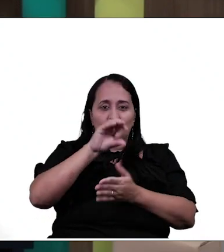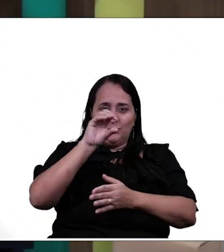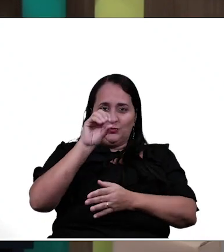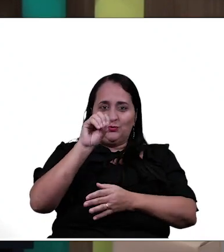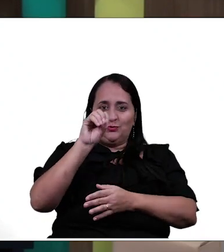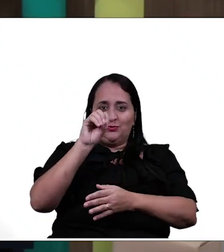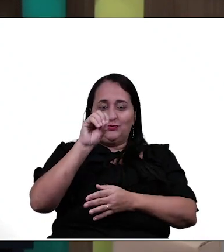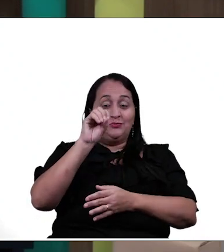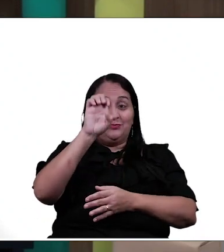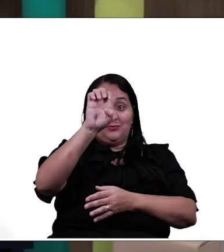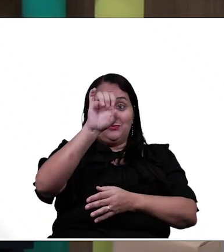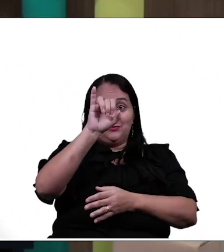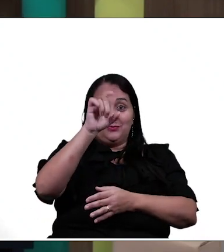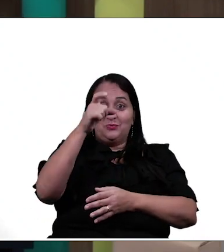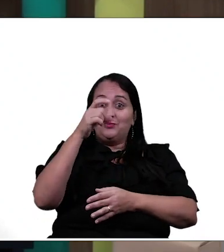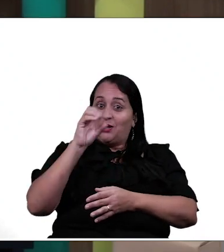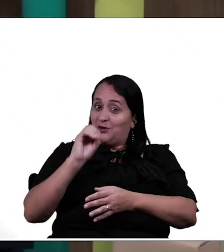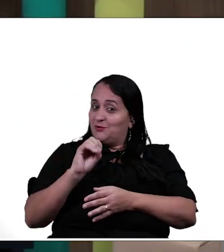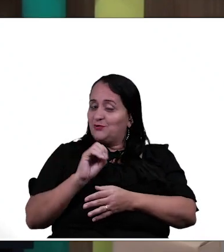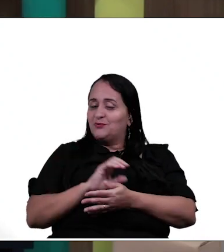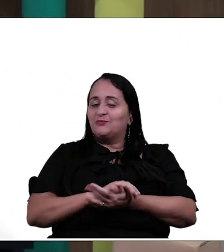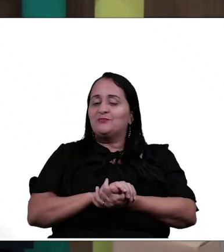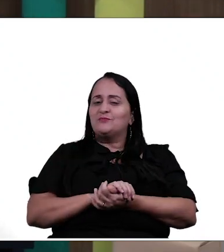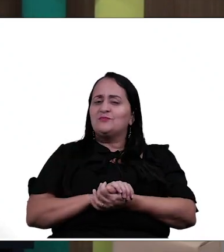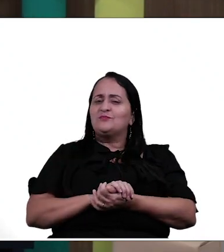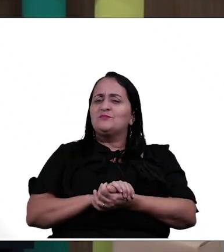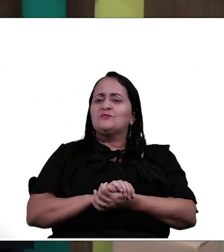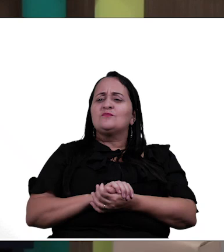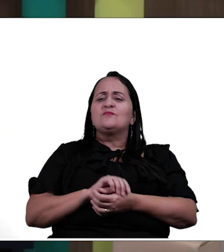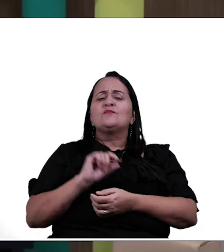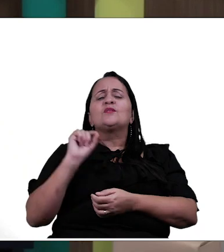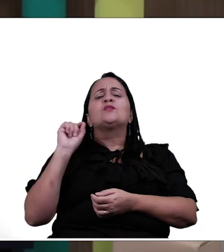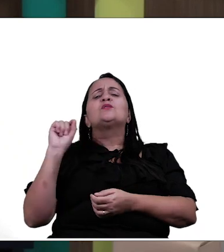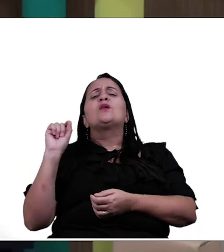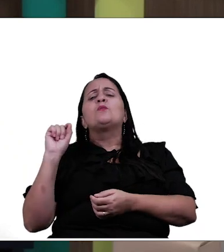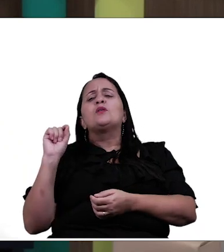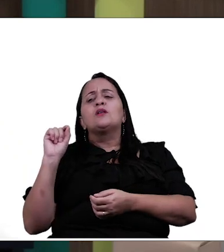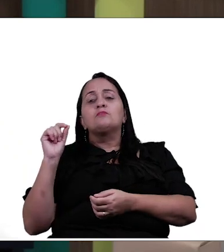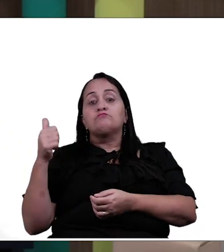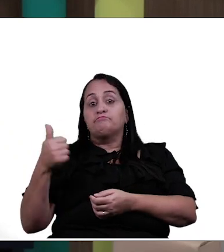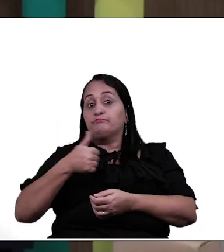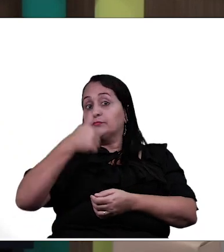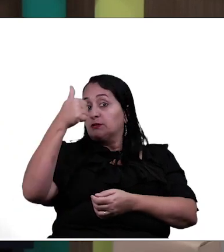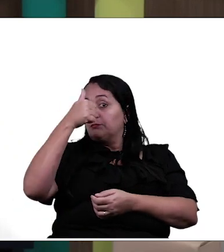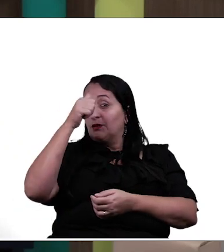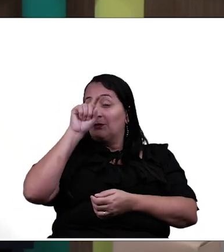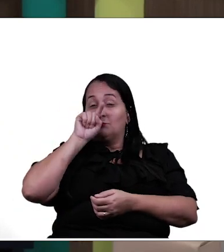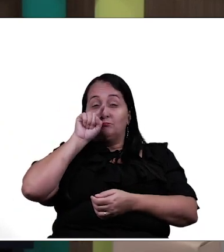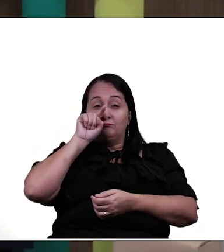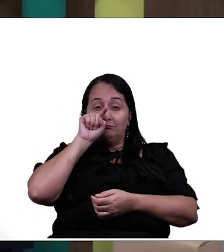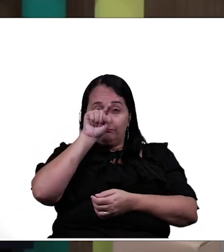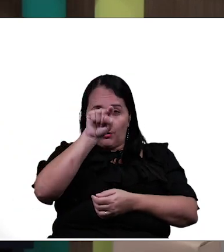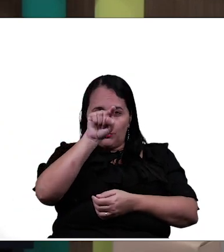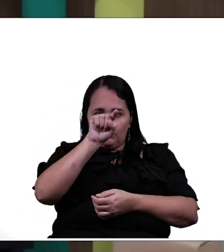periódica simples? Olha aqui, por exemplo,